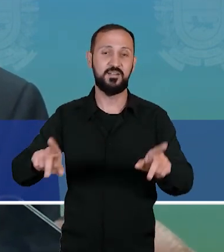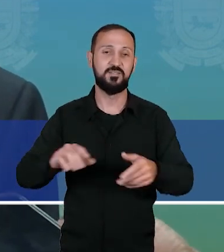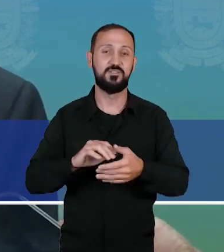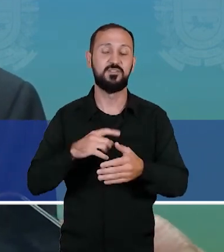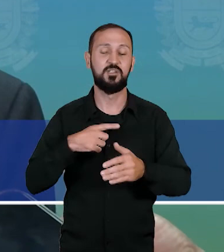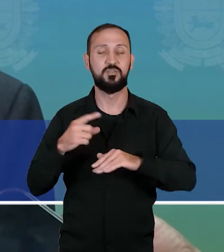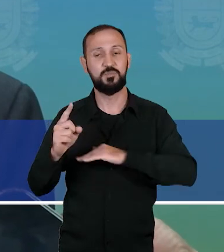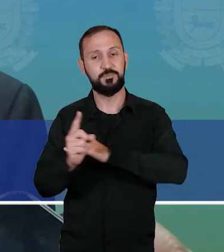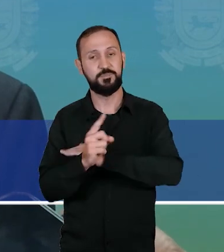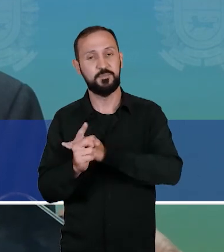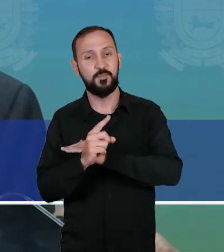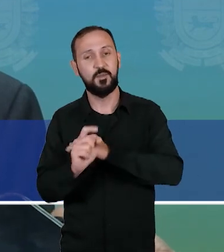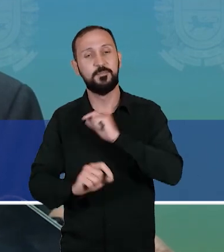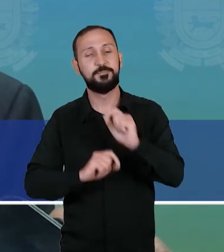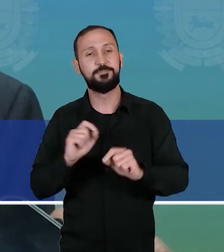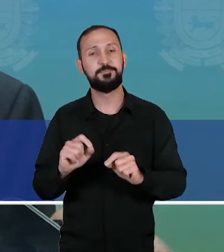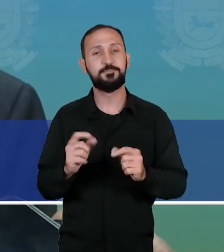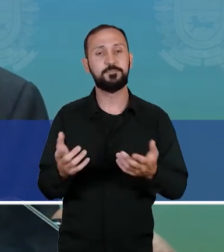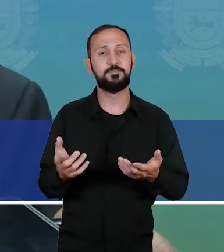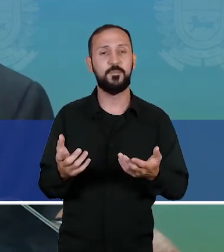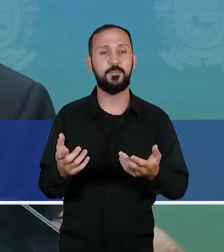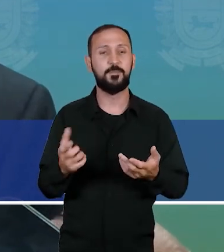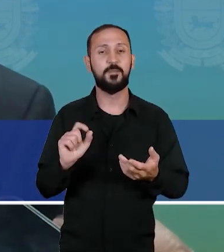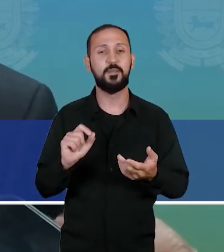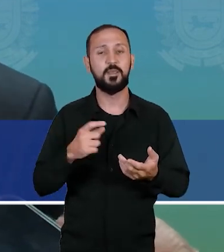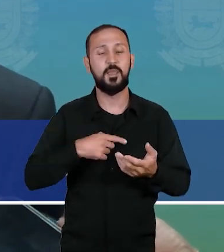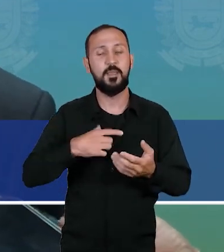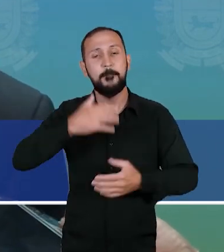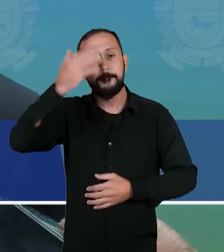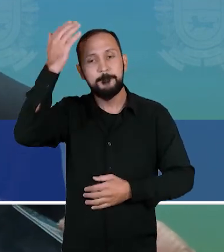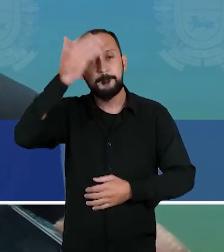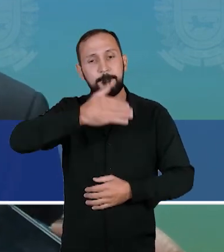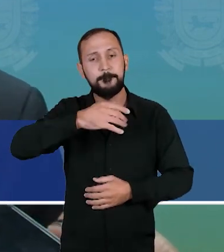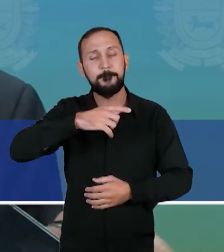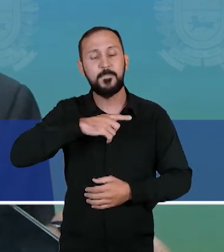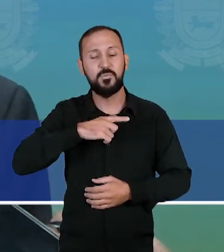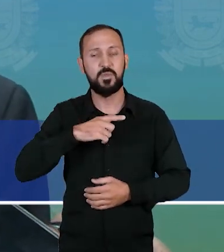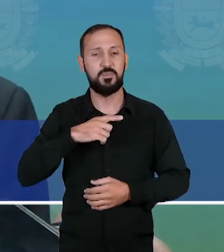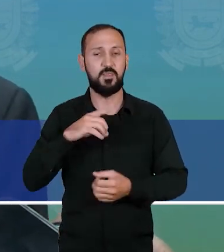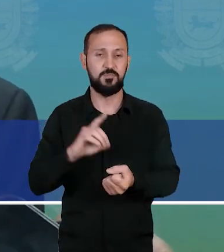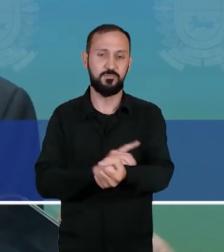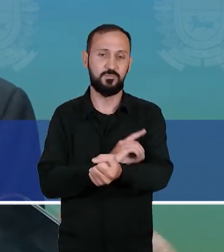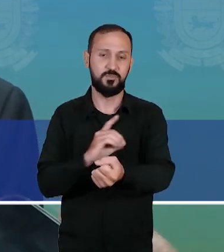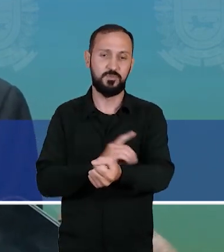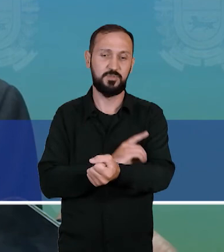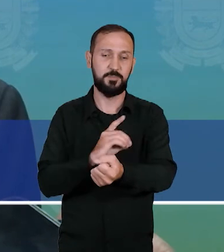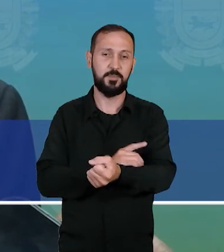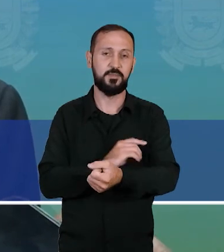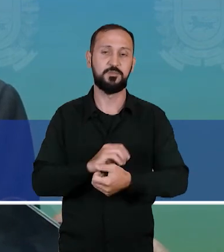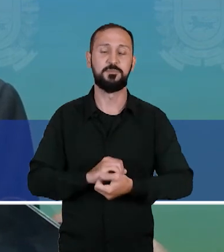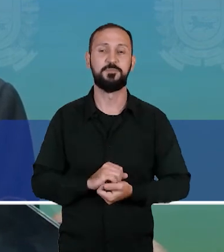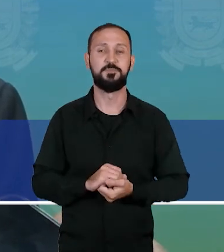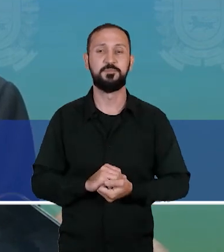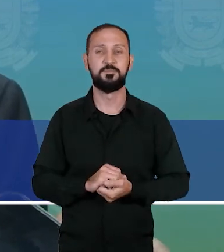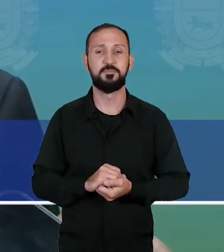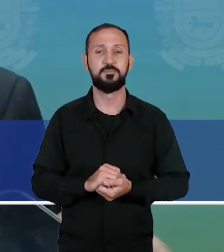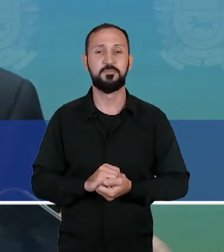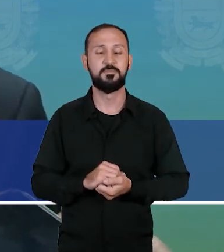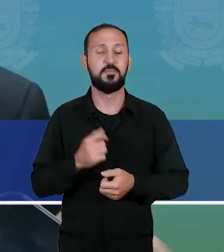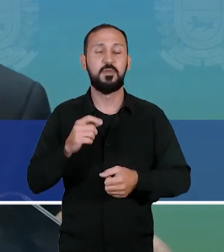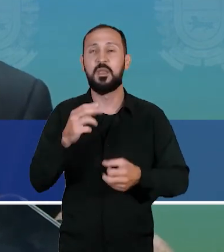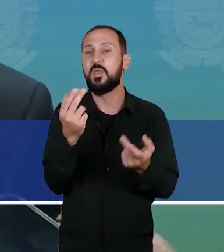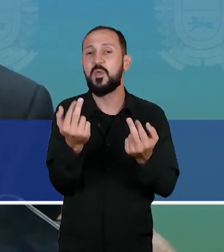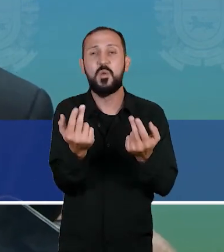diferenciado ao atendimento àqueles que comprovem serem portadores de diabetes mellitus,